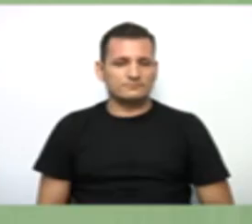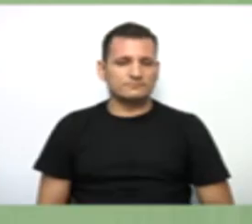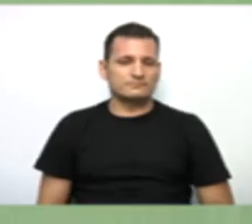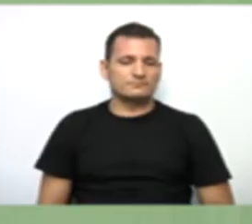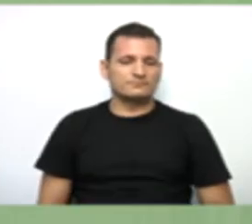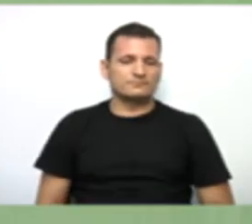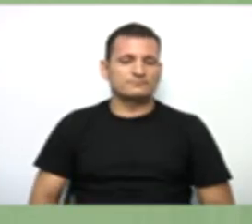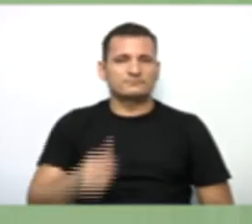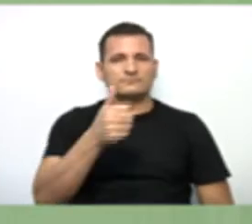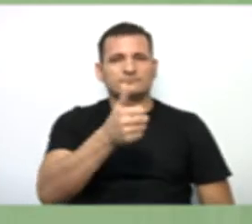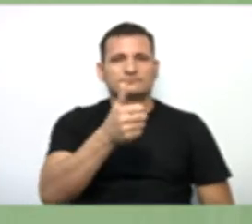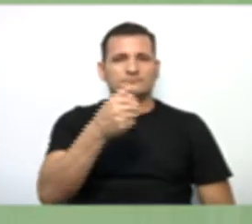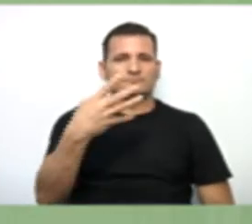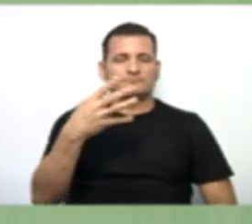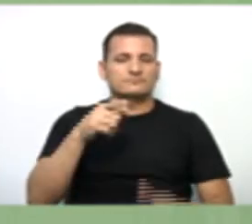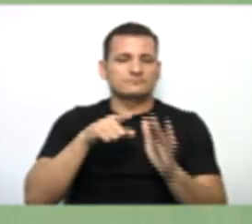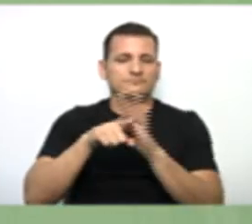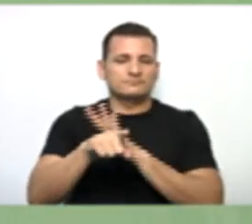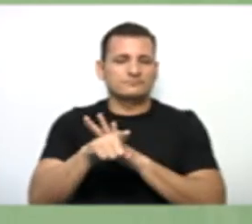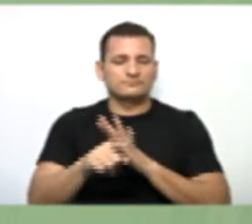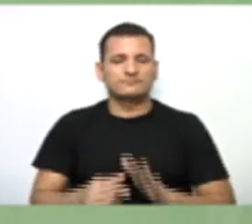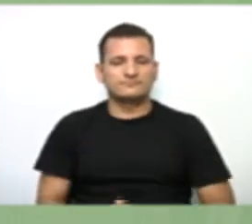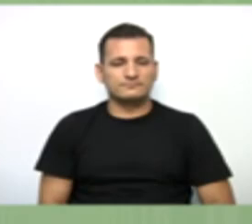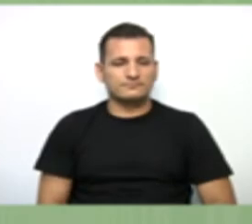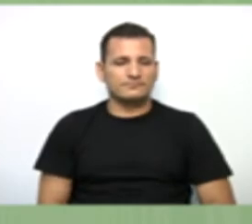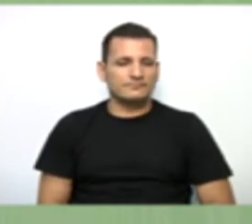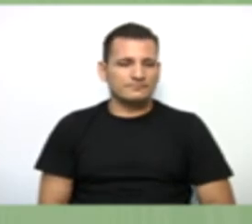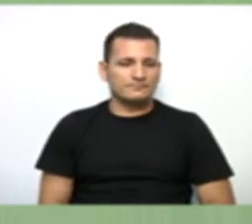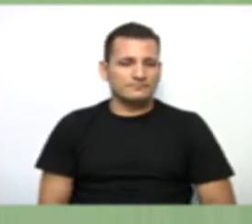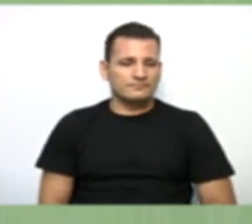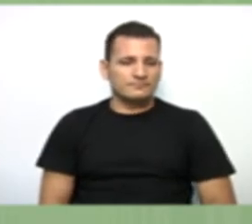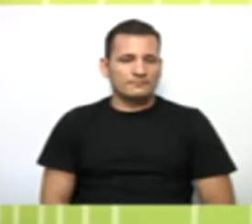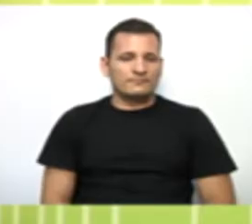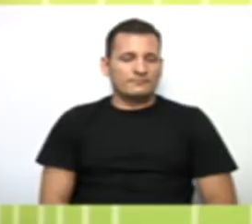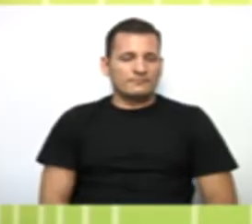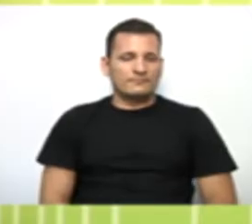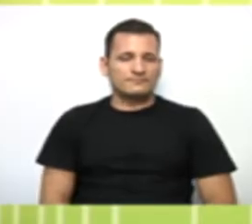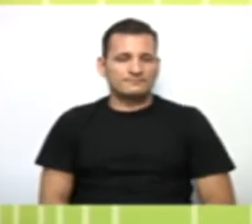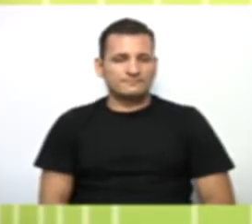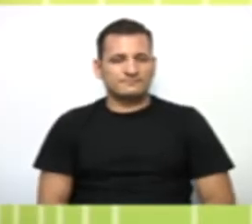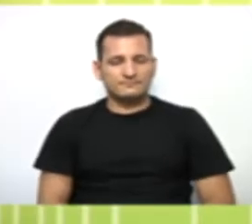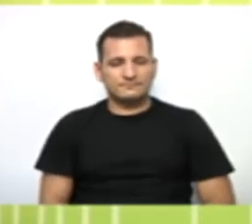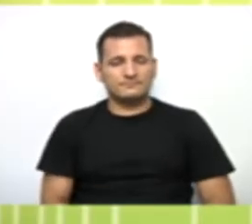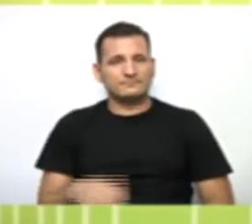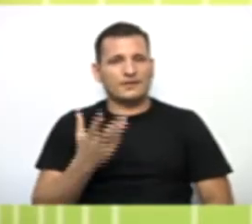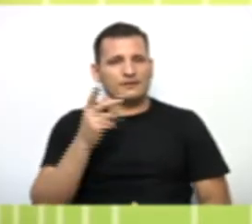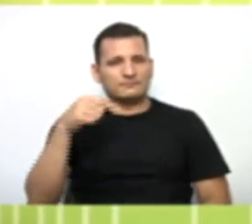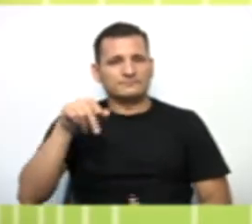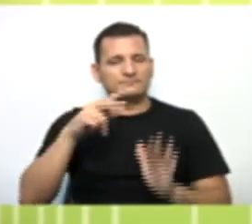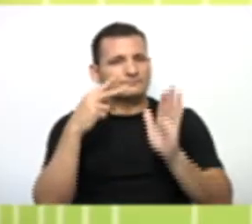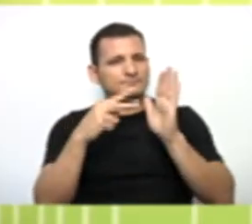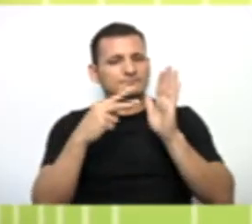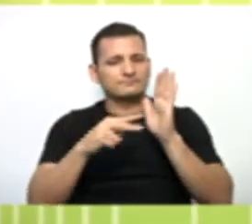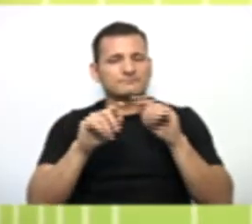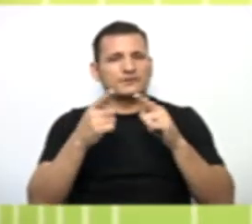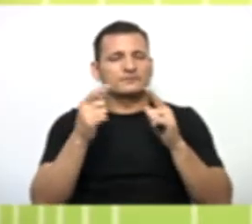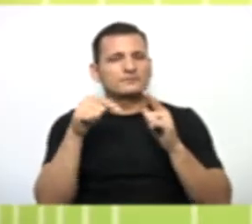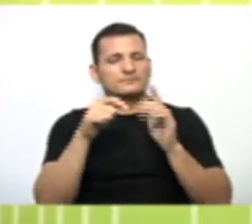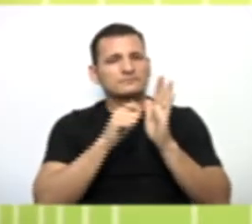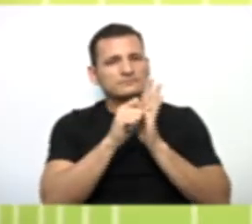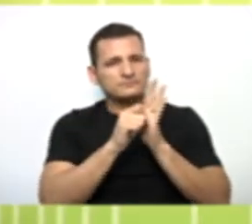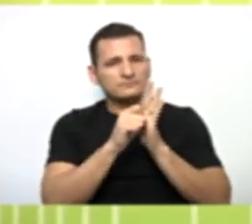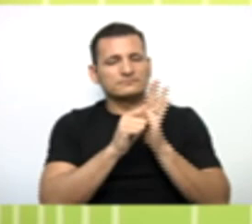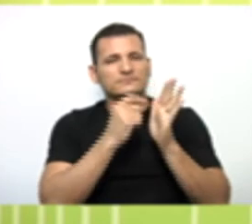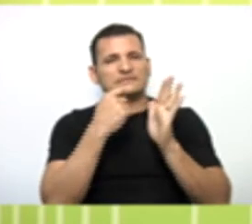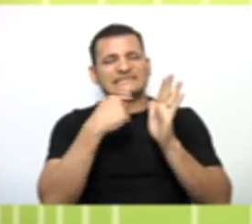14ª e última questão. Essa aqui eu quero que você leia comigo, mas olha, não adianta riscar, apagar,